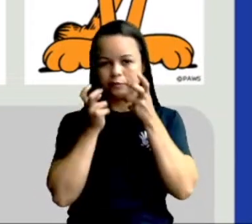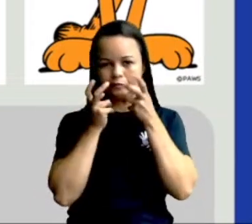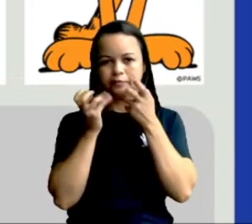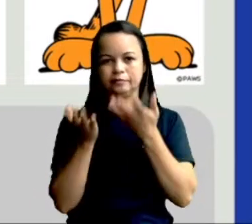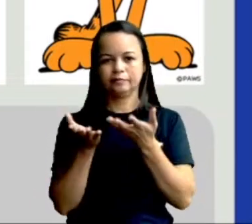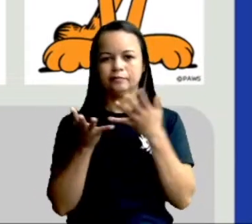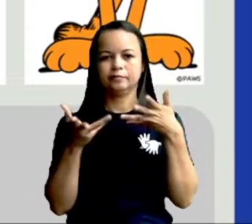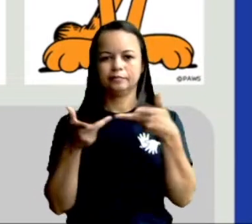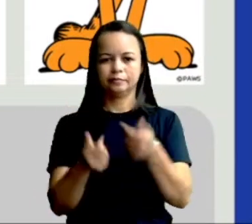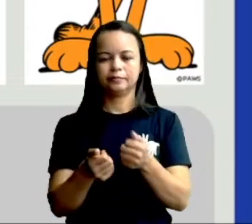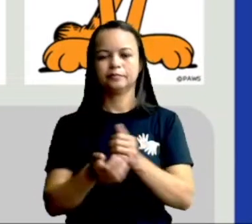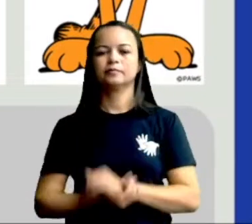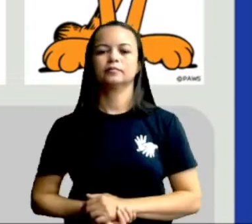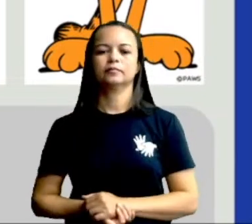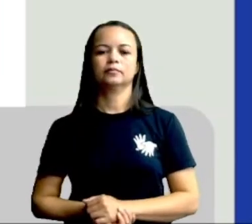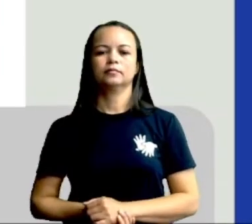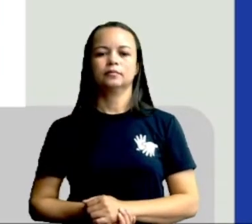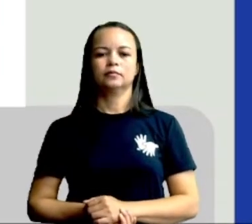Ótimo, maravilha.